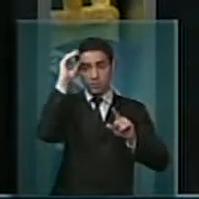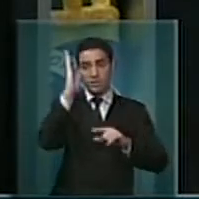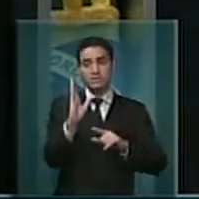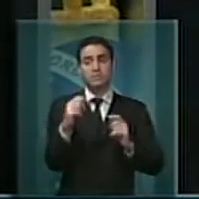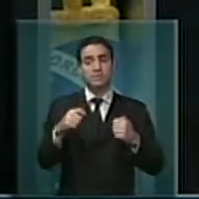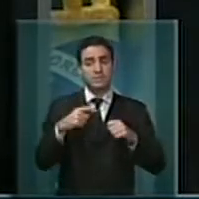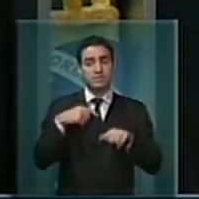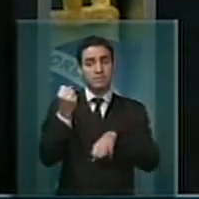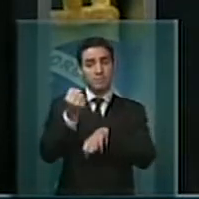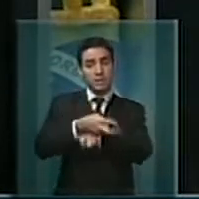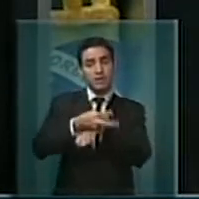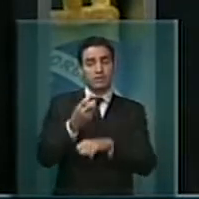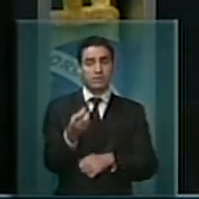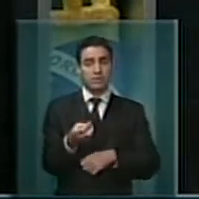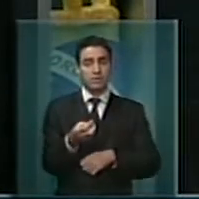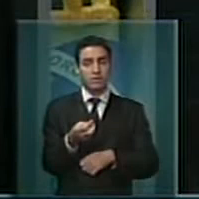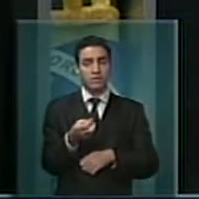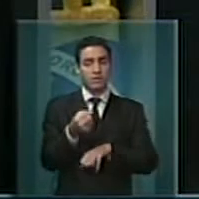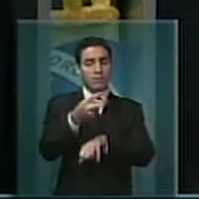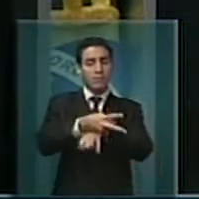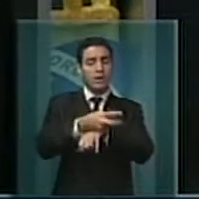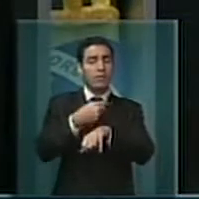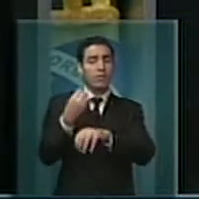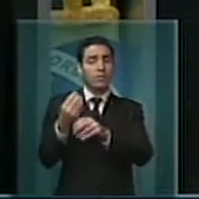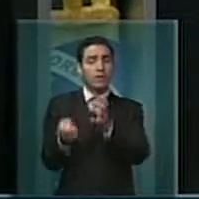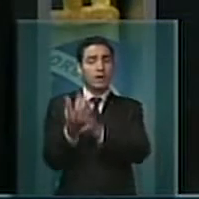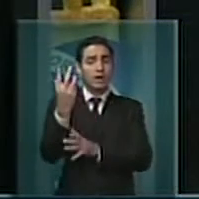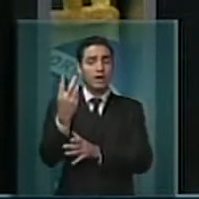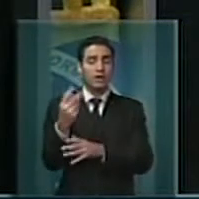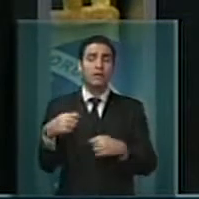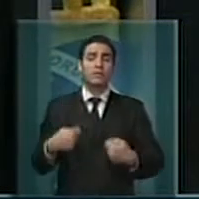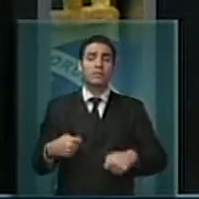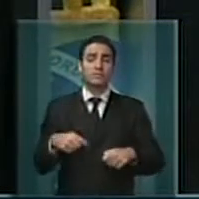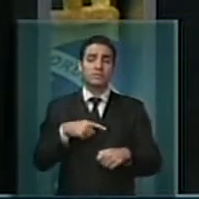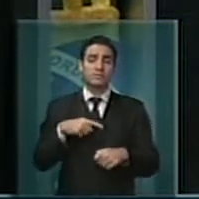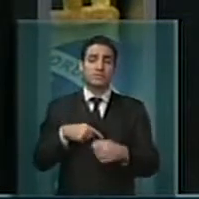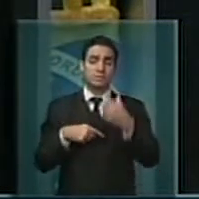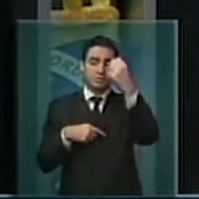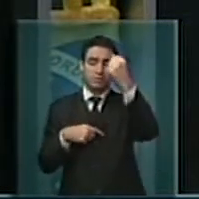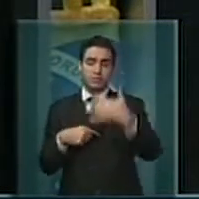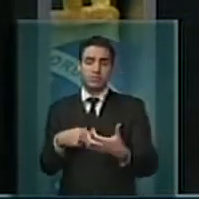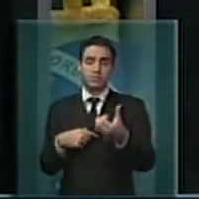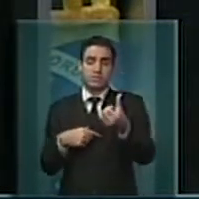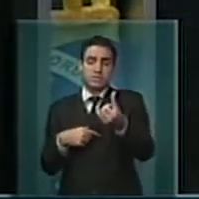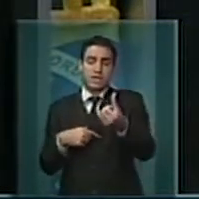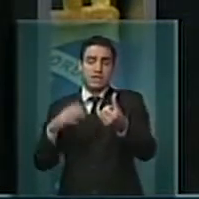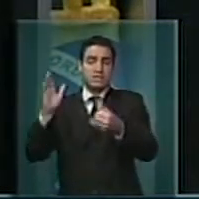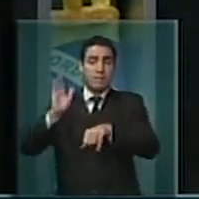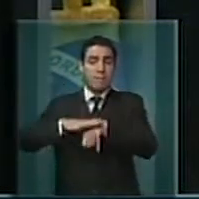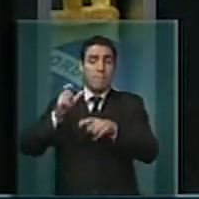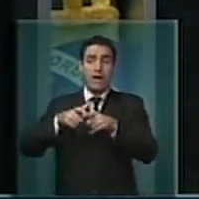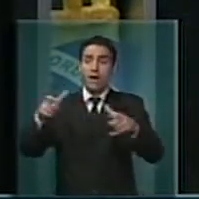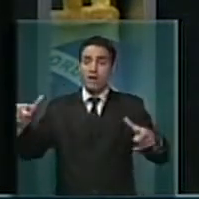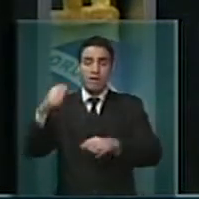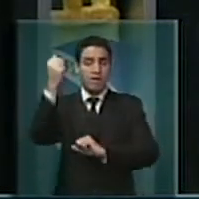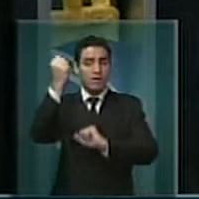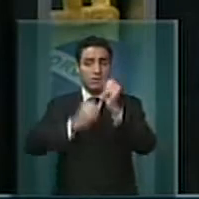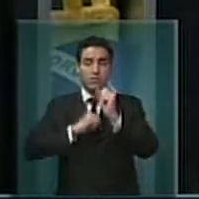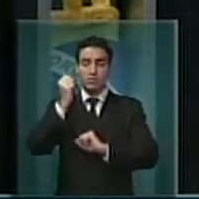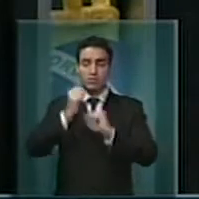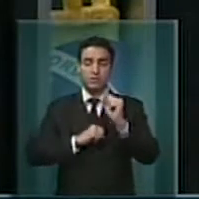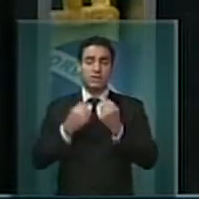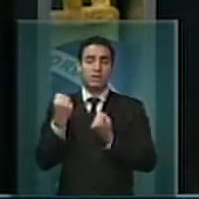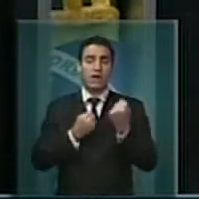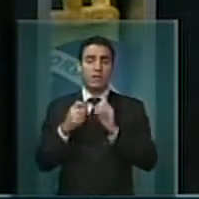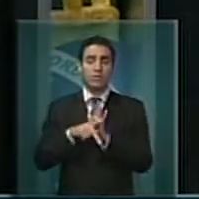ter emprego. E para que se gere emprego, nós temos a 6ª maior indústria automobilística do país, do mundo,